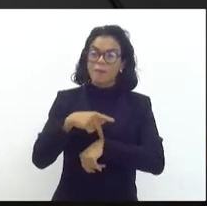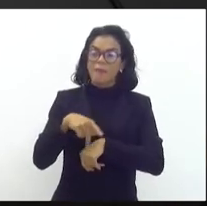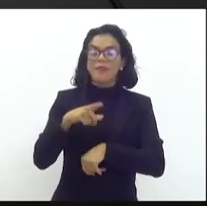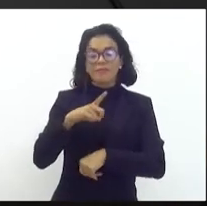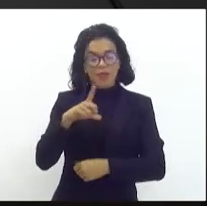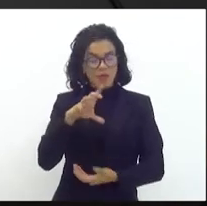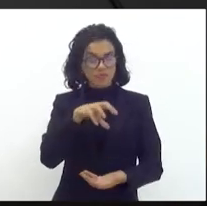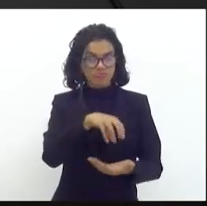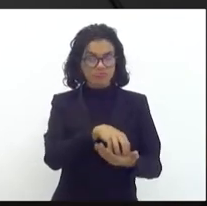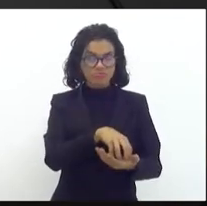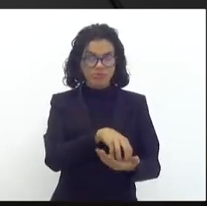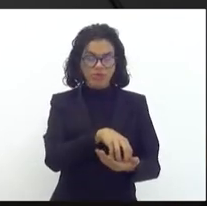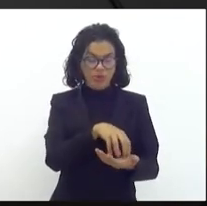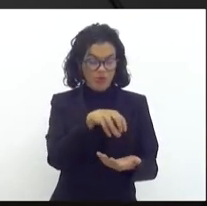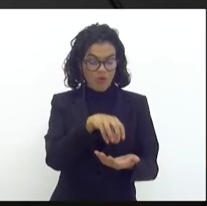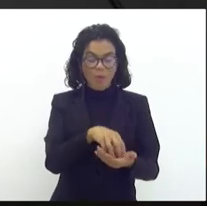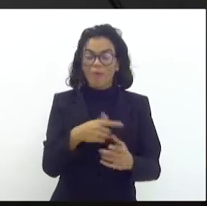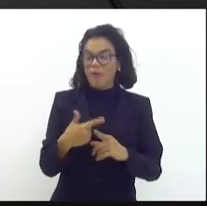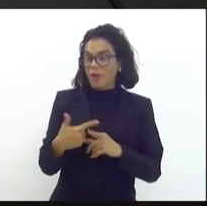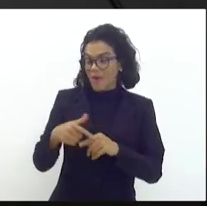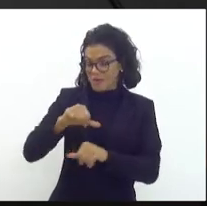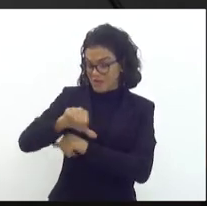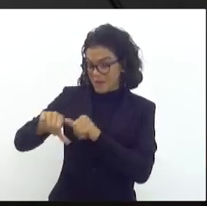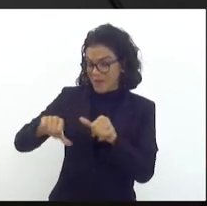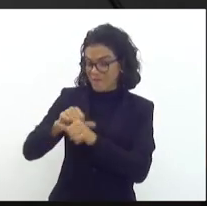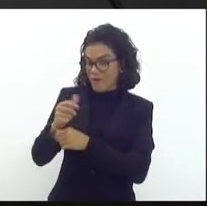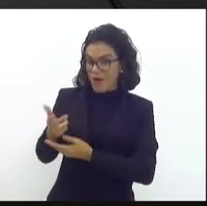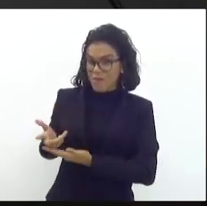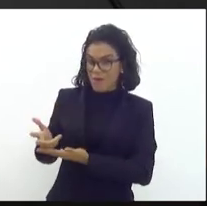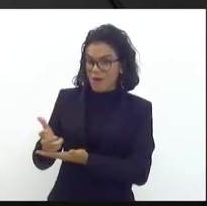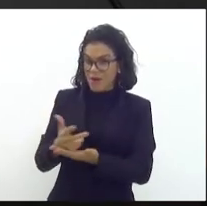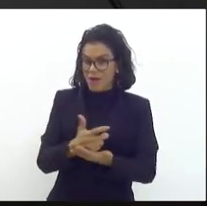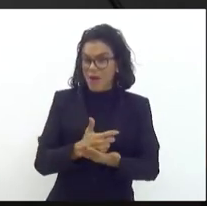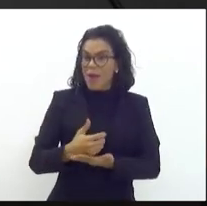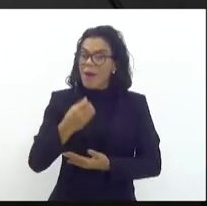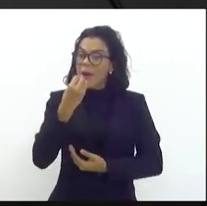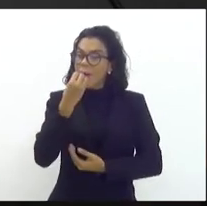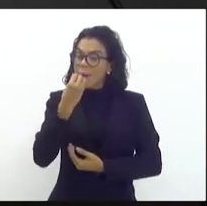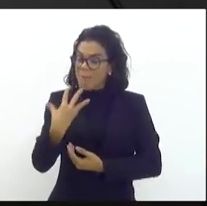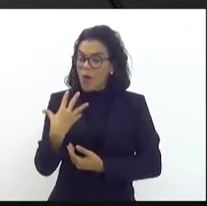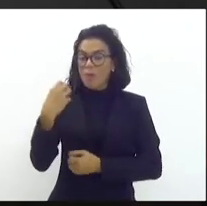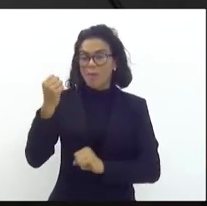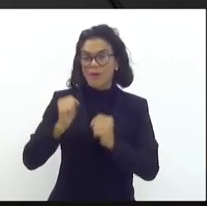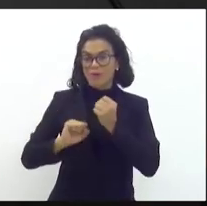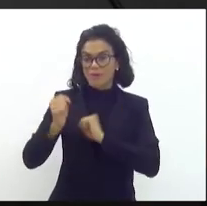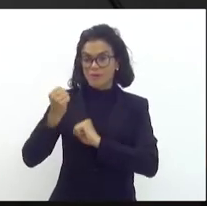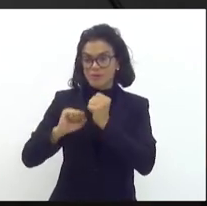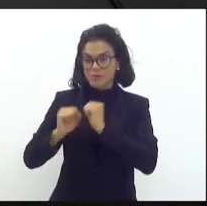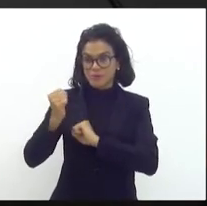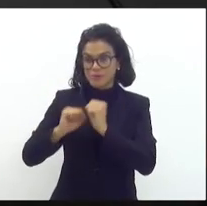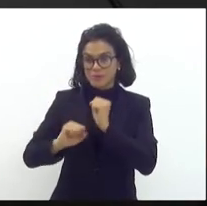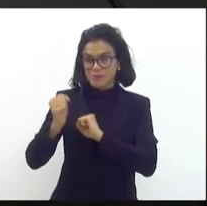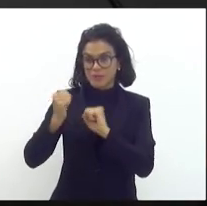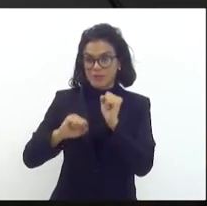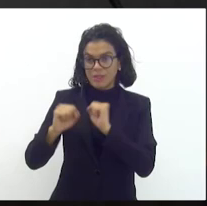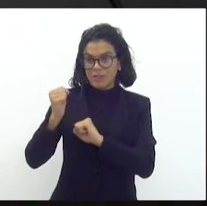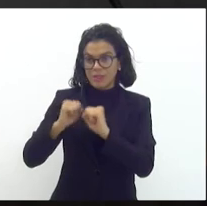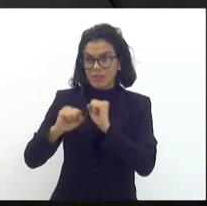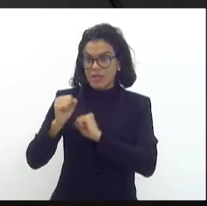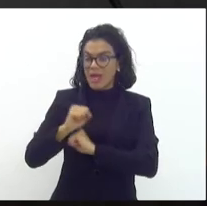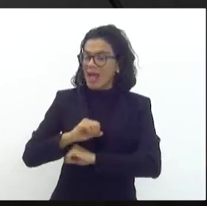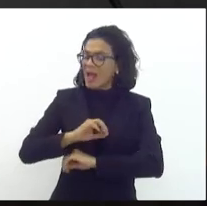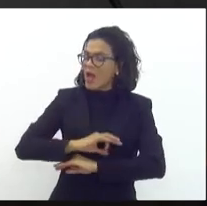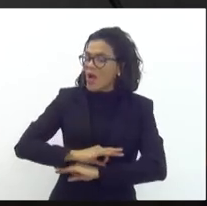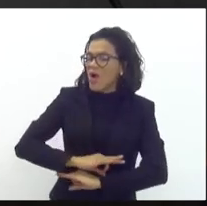é preciso também colocar claro essa reforma ela é muito boa para você para indústria ela